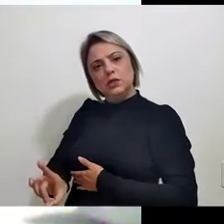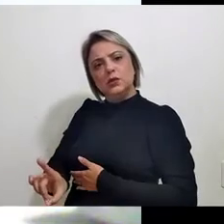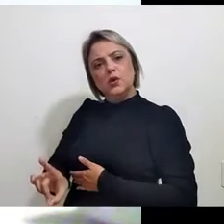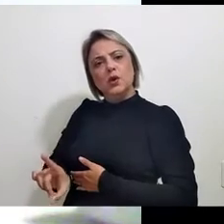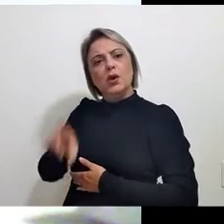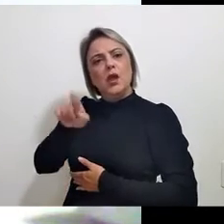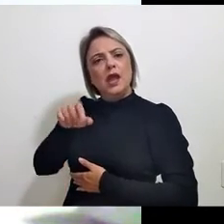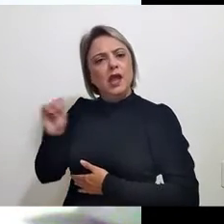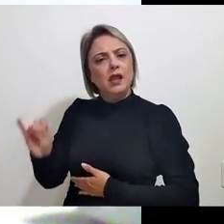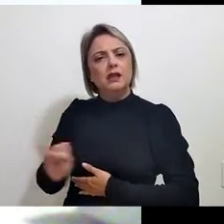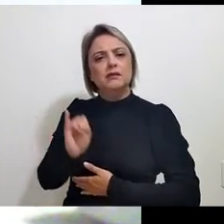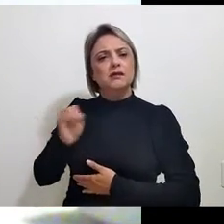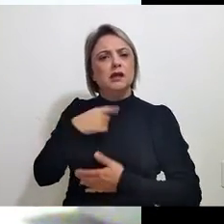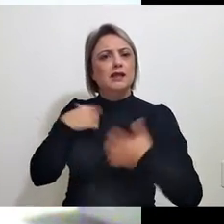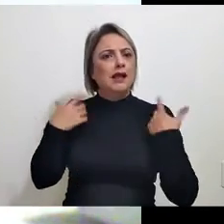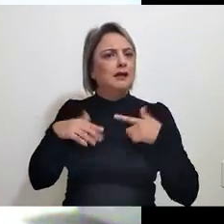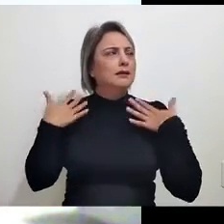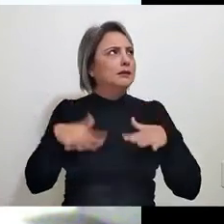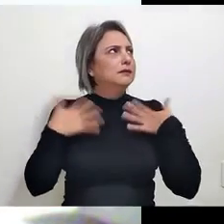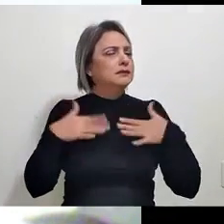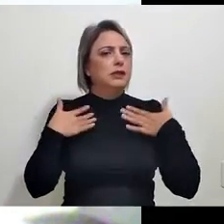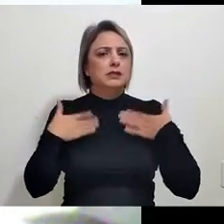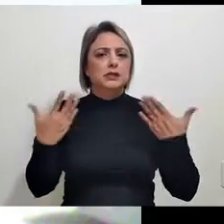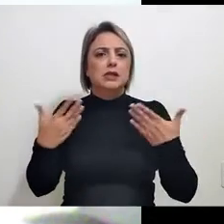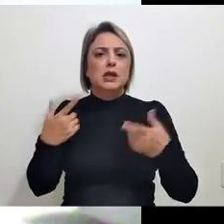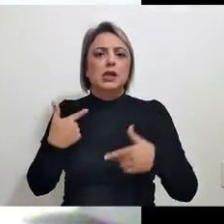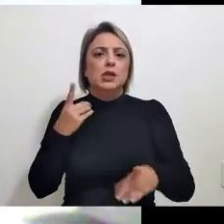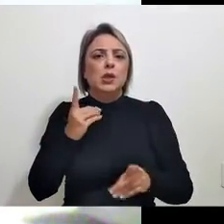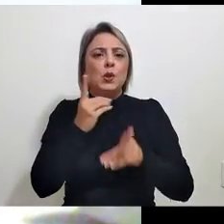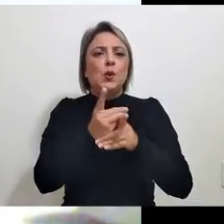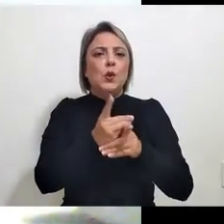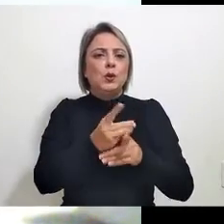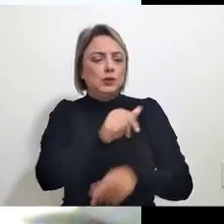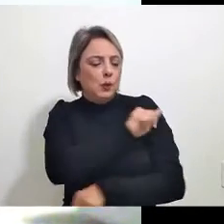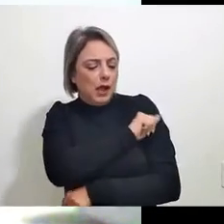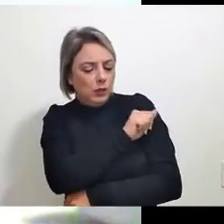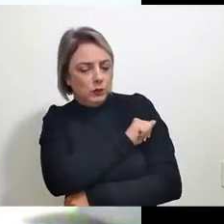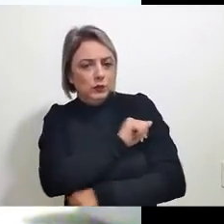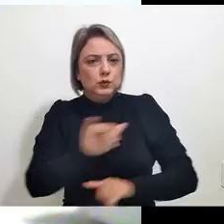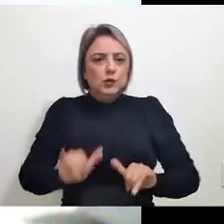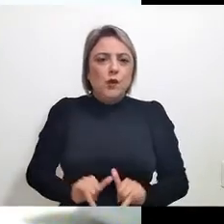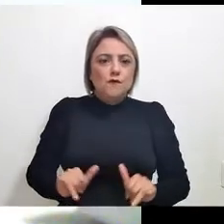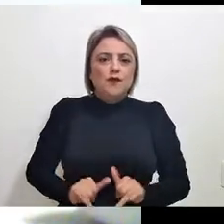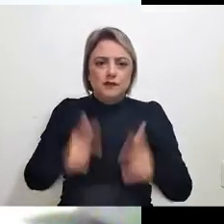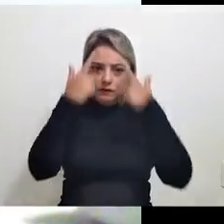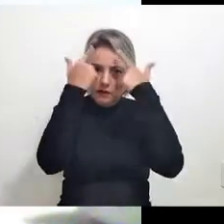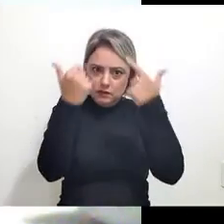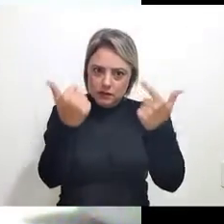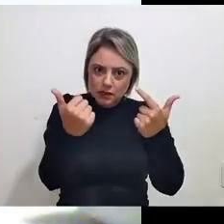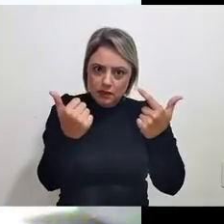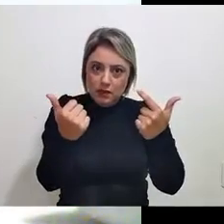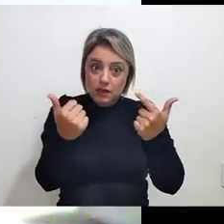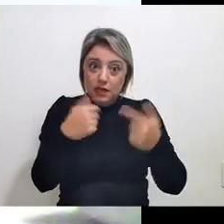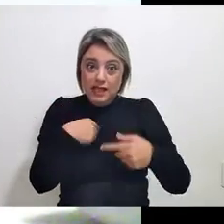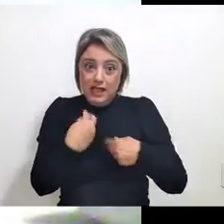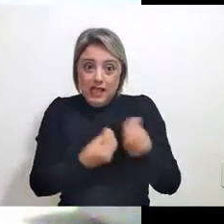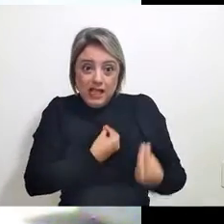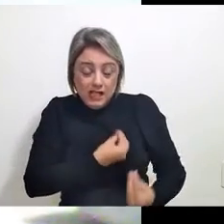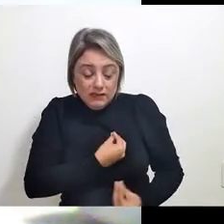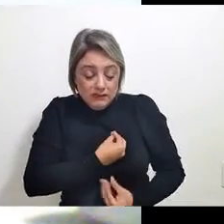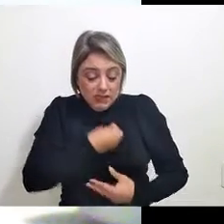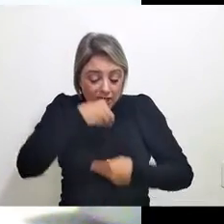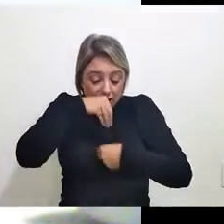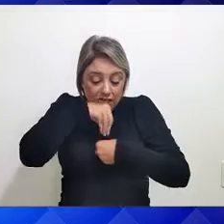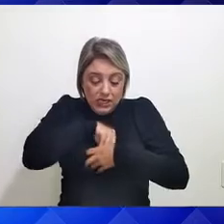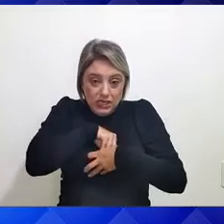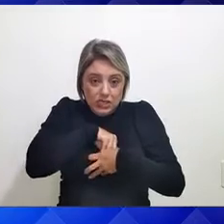têm uma importância muito grande nas políticas de proteção da infância e da